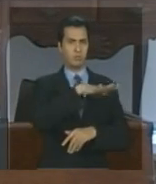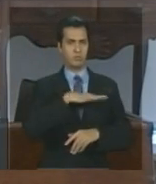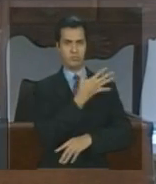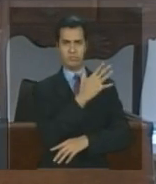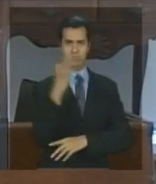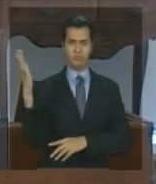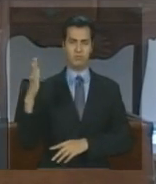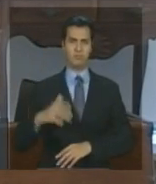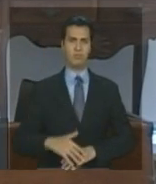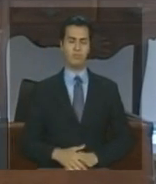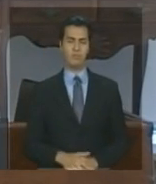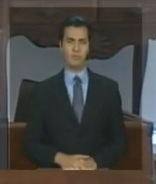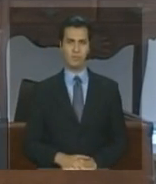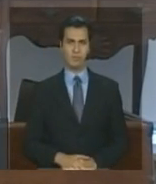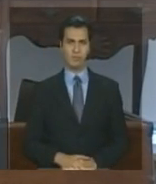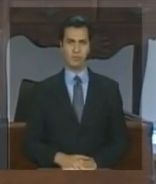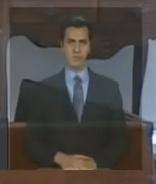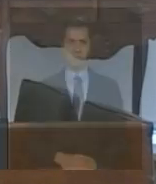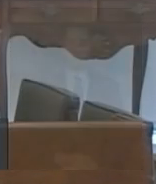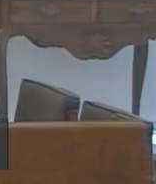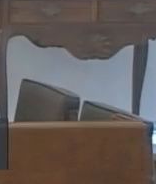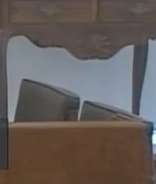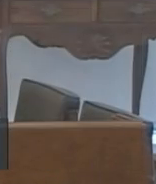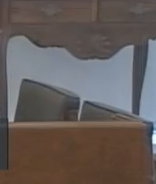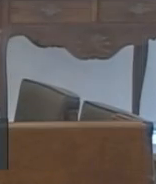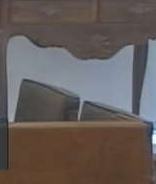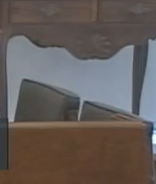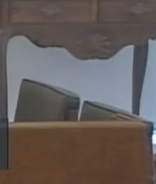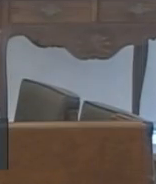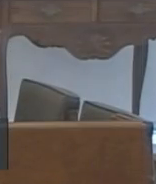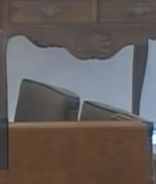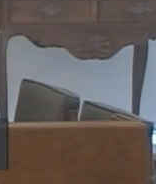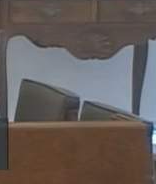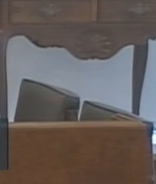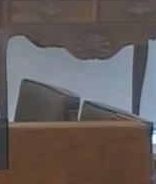I would also like to reiterate my expectation and invitation to ensure that the